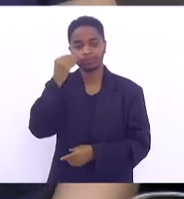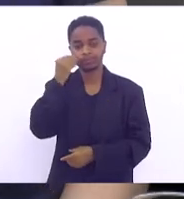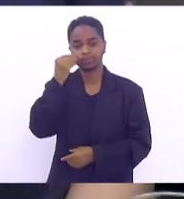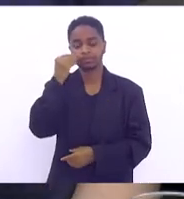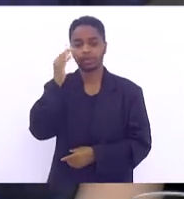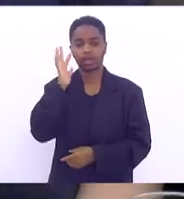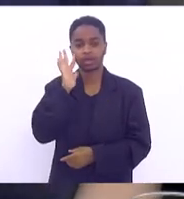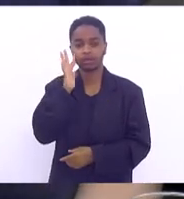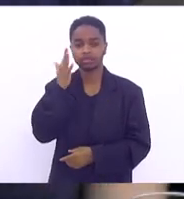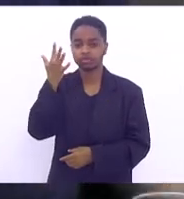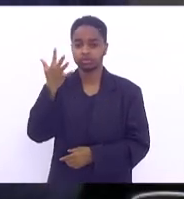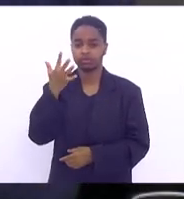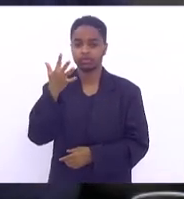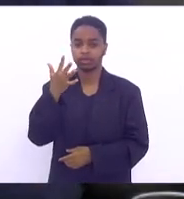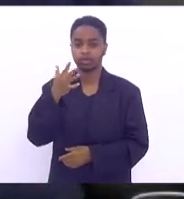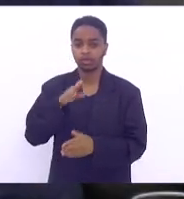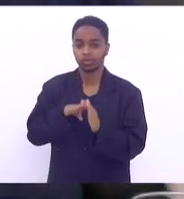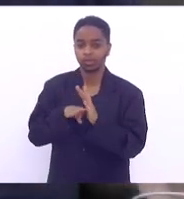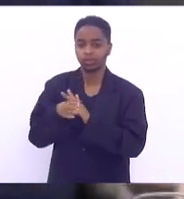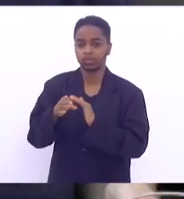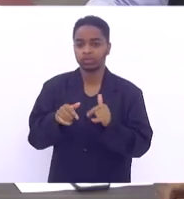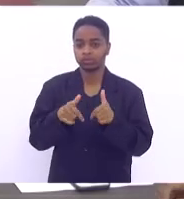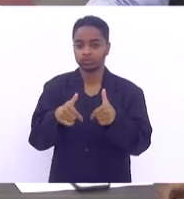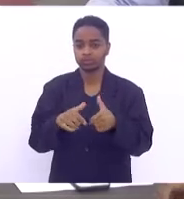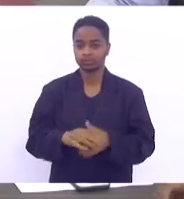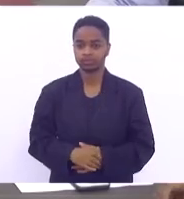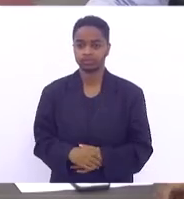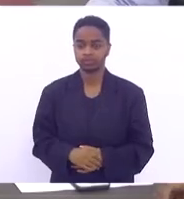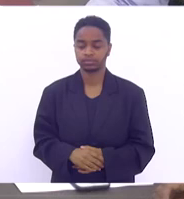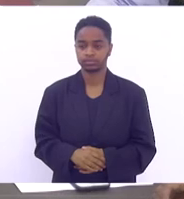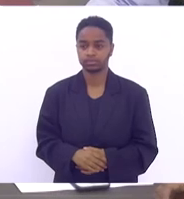sanar. Perfeito. Um vício de iniciativa. Perfeito.